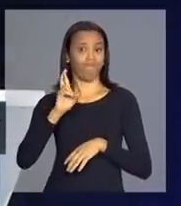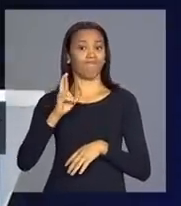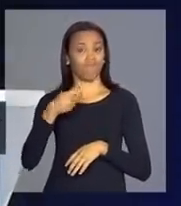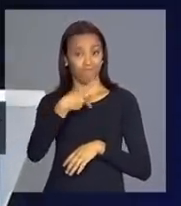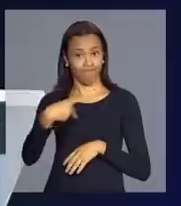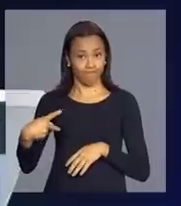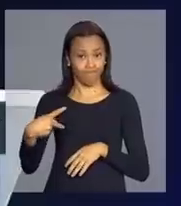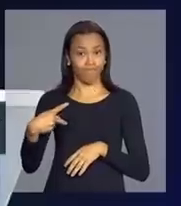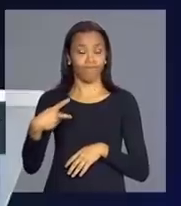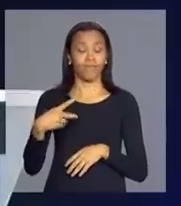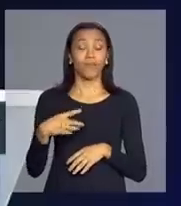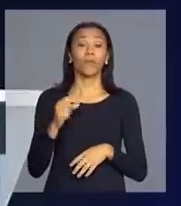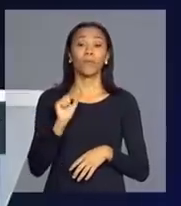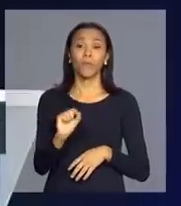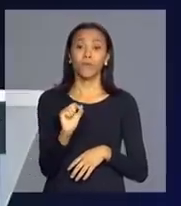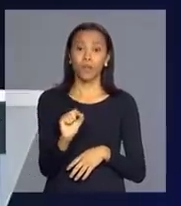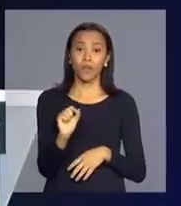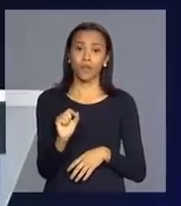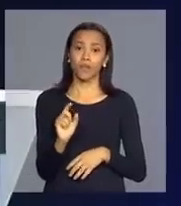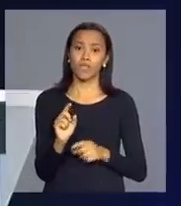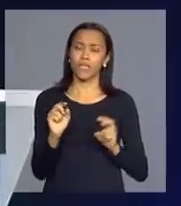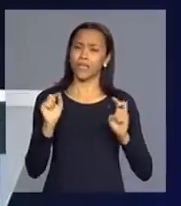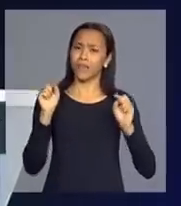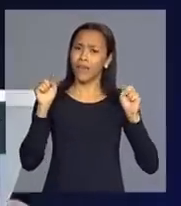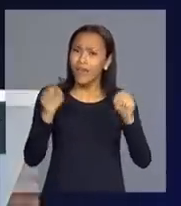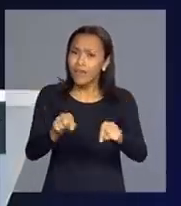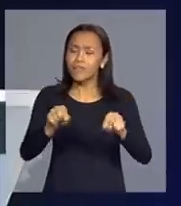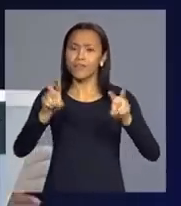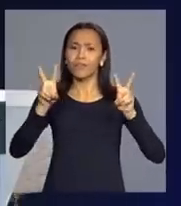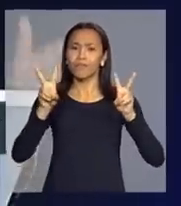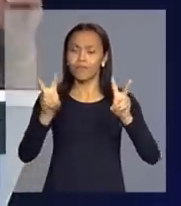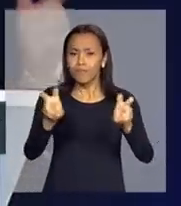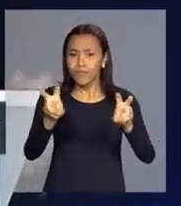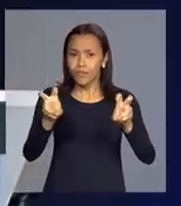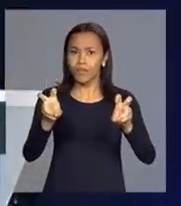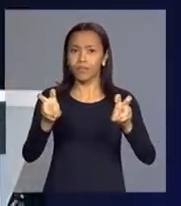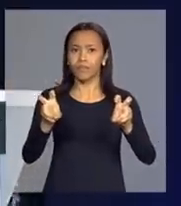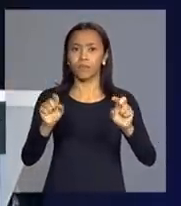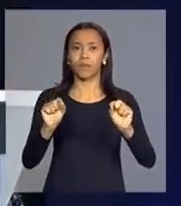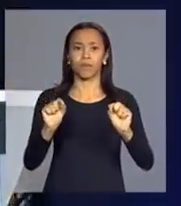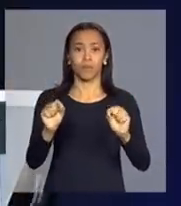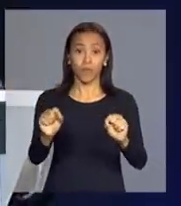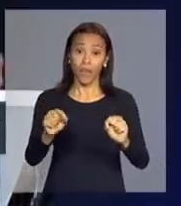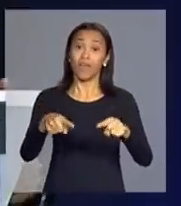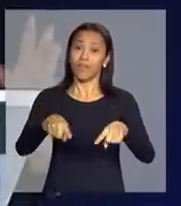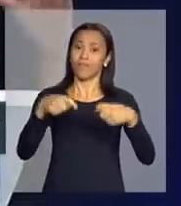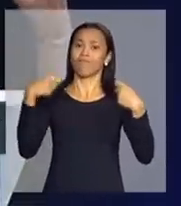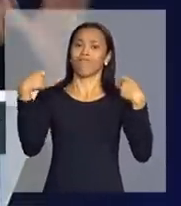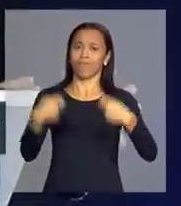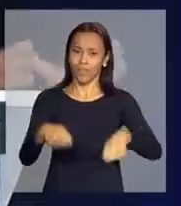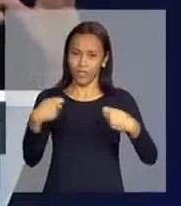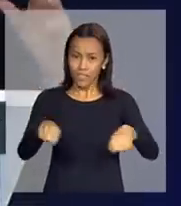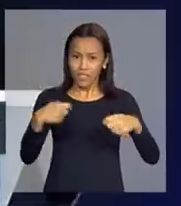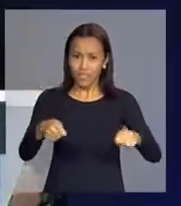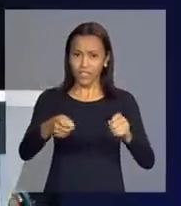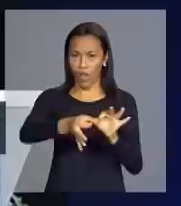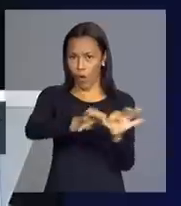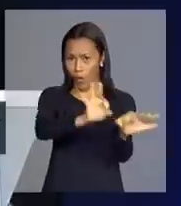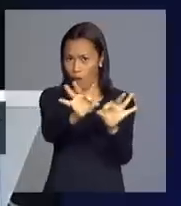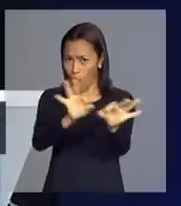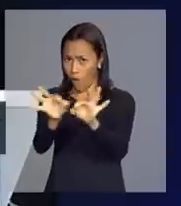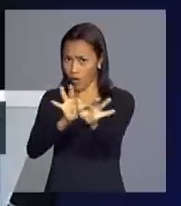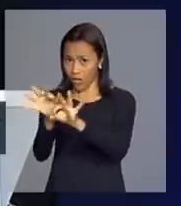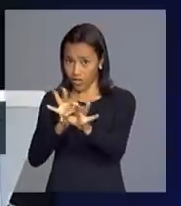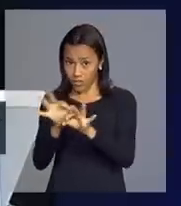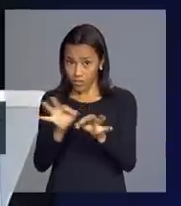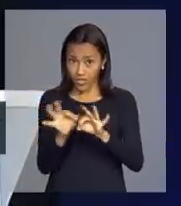uma questão na qual, ou em relação à qual, é necessário estruturar e construir